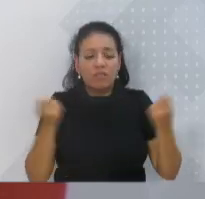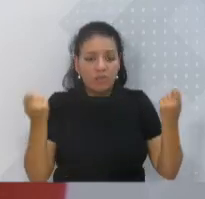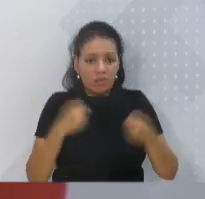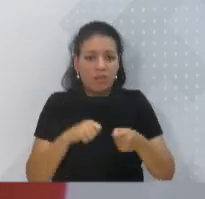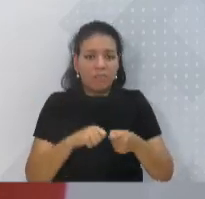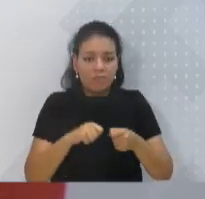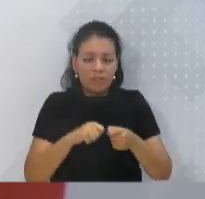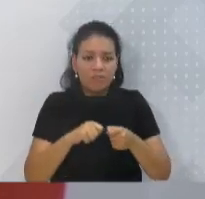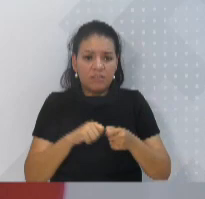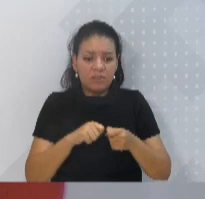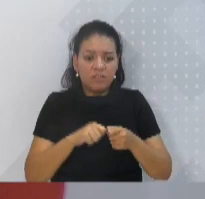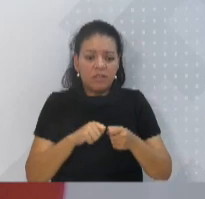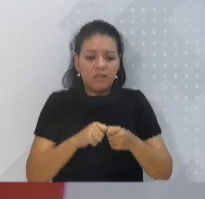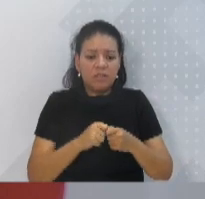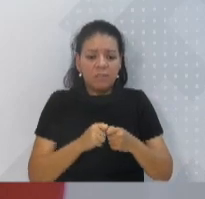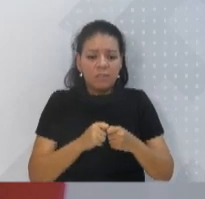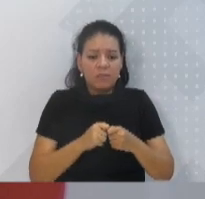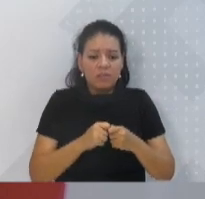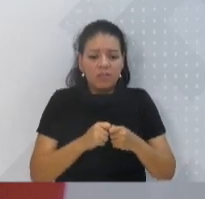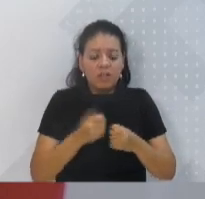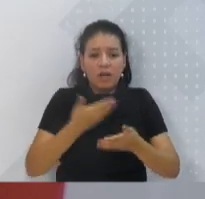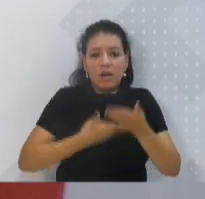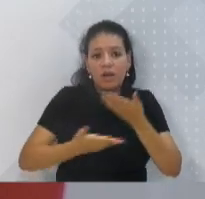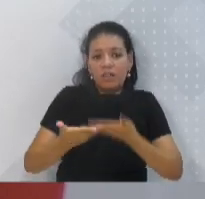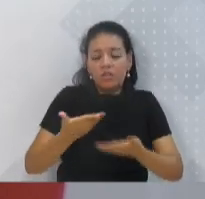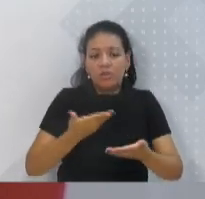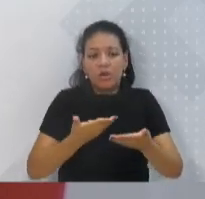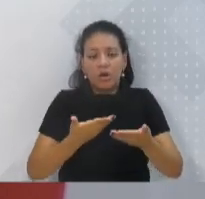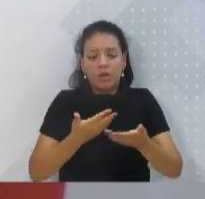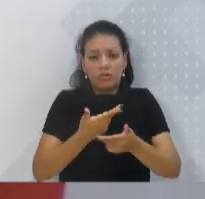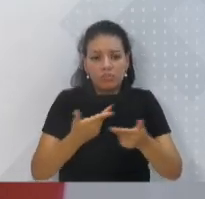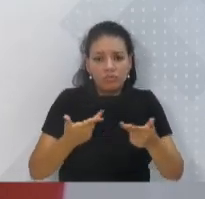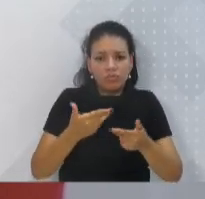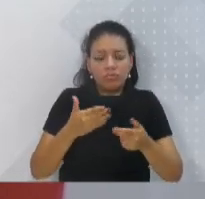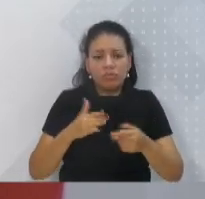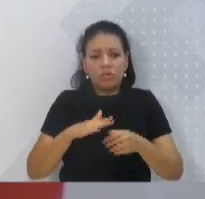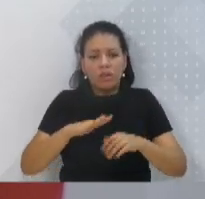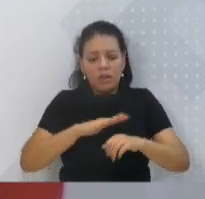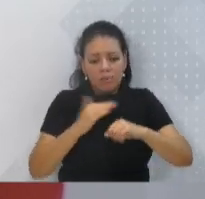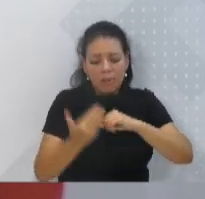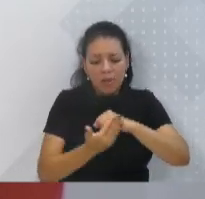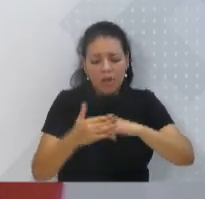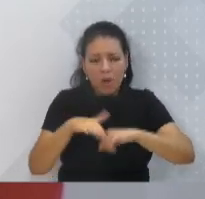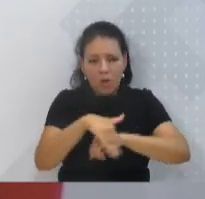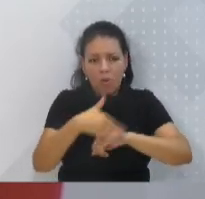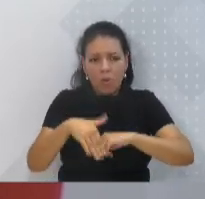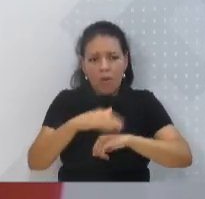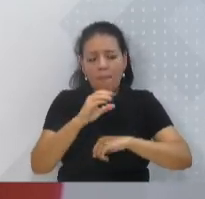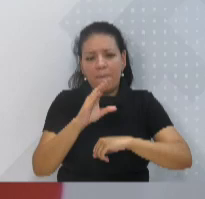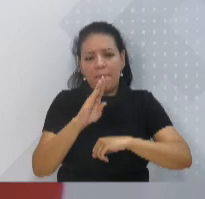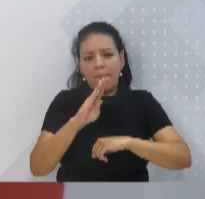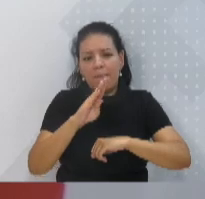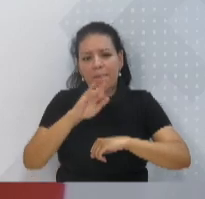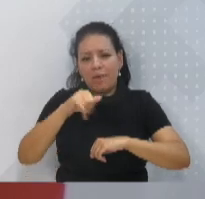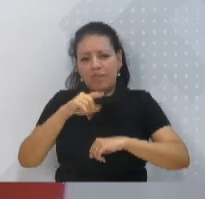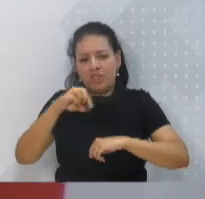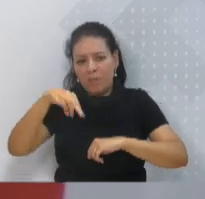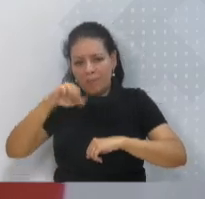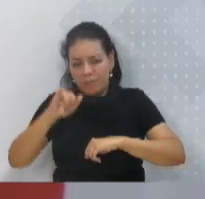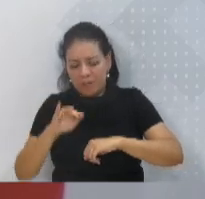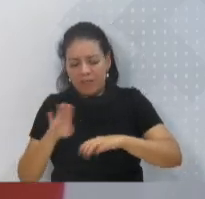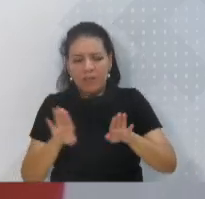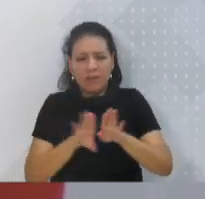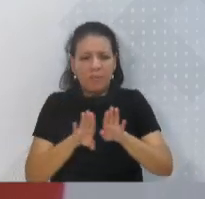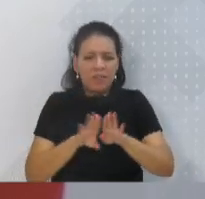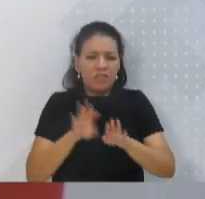possível com relação à troca de adutoras. Parte da Benjamin Constante, inclusive, já começou, e outras vias